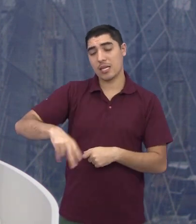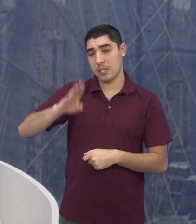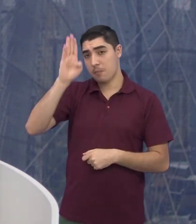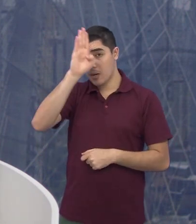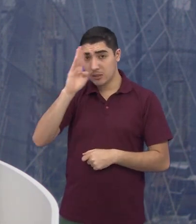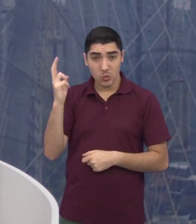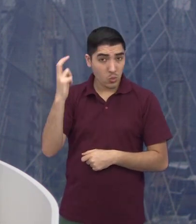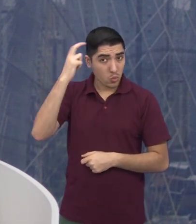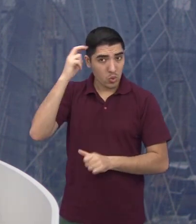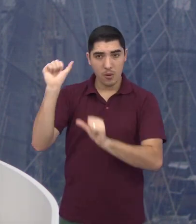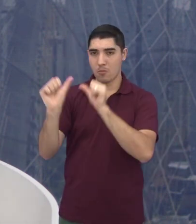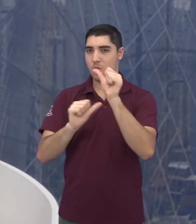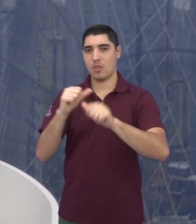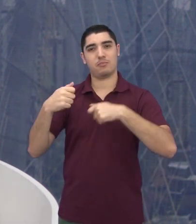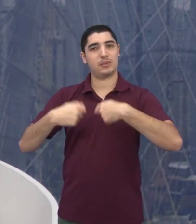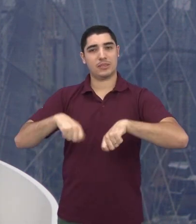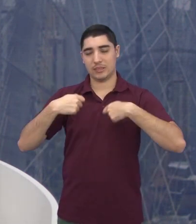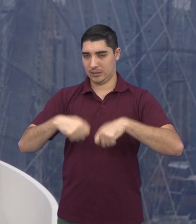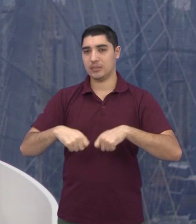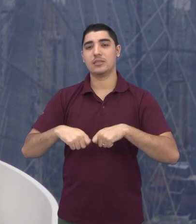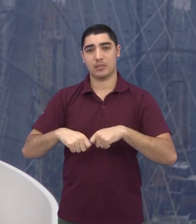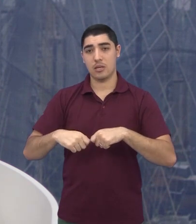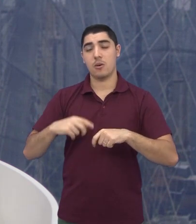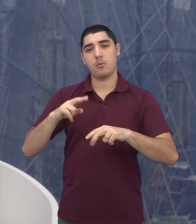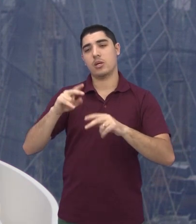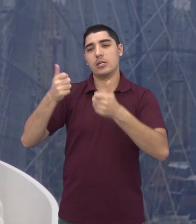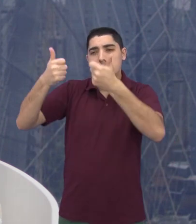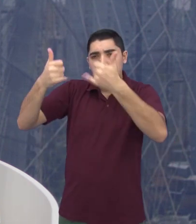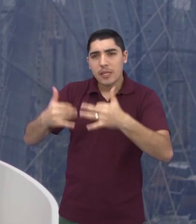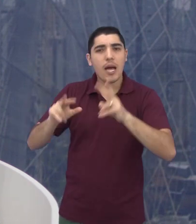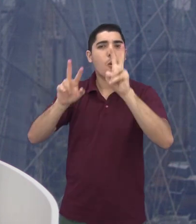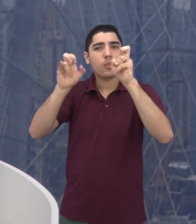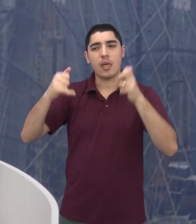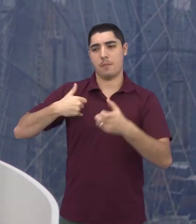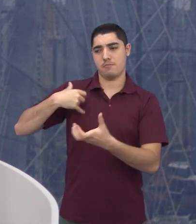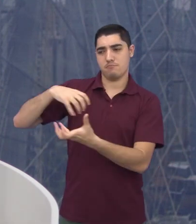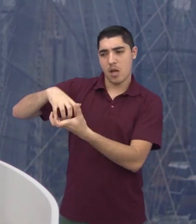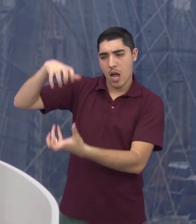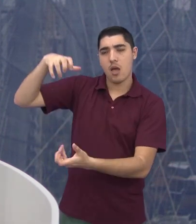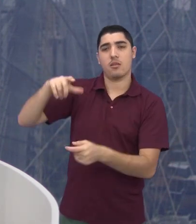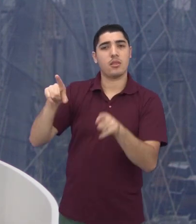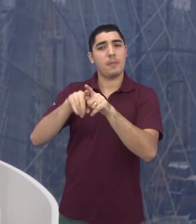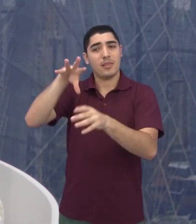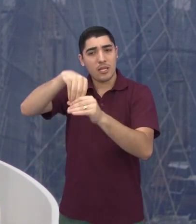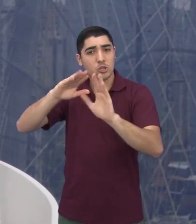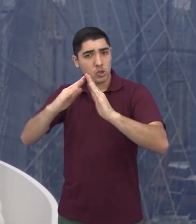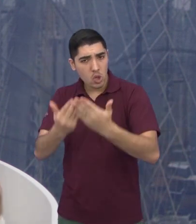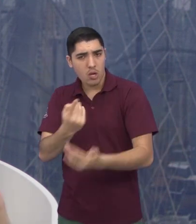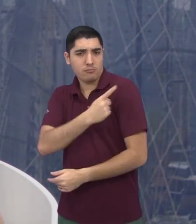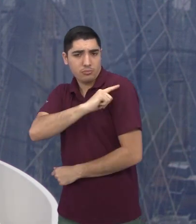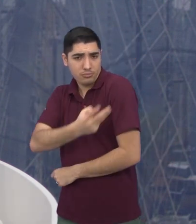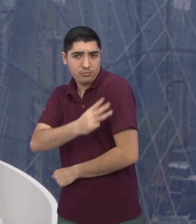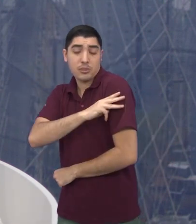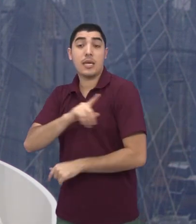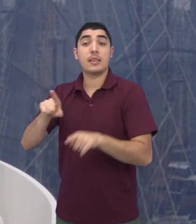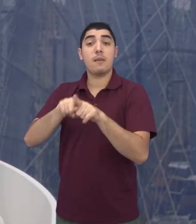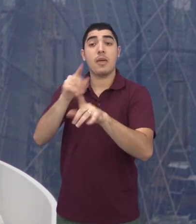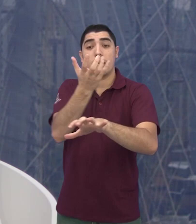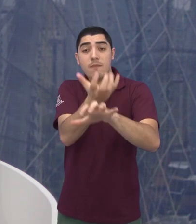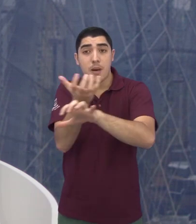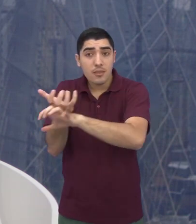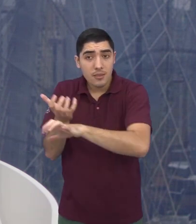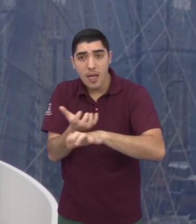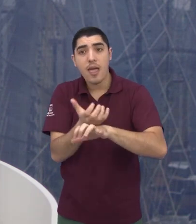cultura, falar mais sobre o envelhecimento nas escolas de ensino médio, ter as disciplinas de gerontologia, ou que fale,